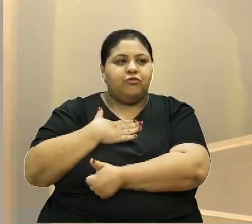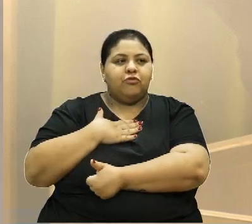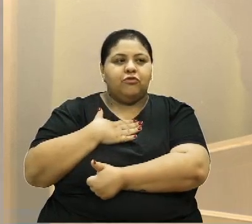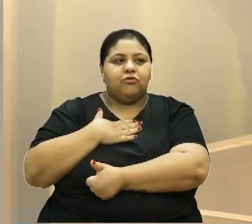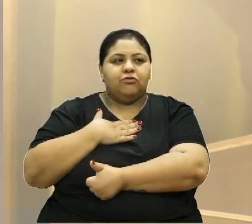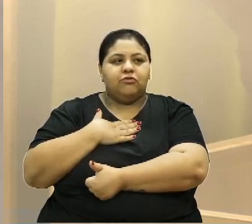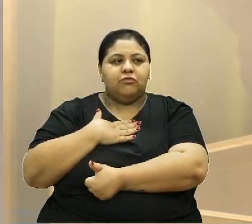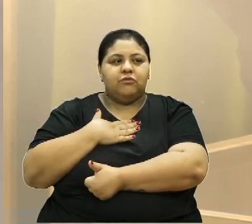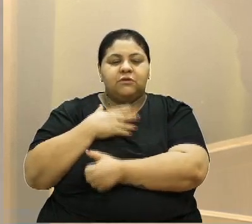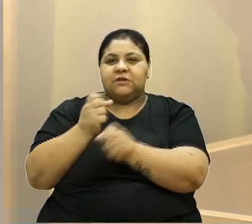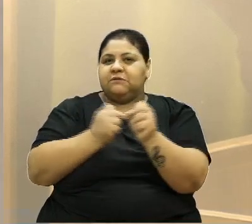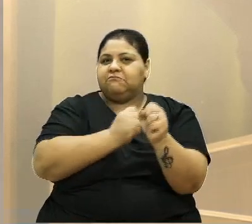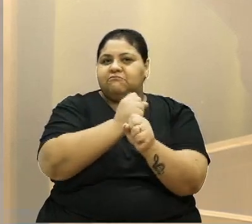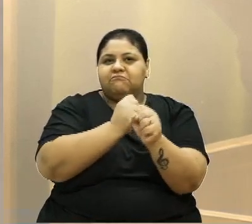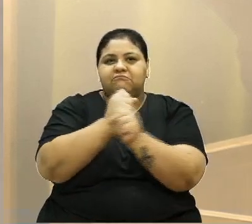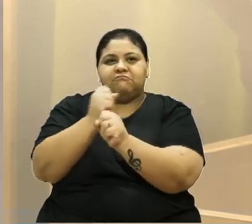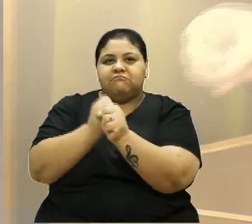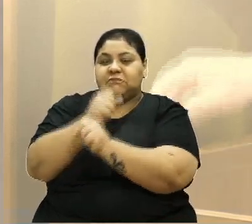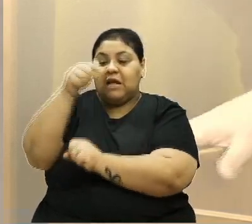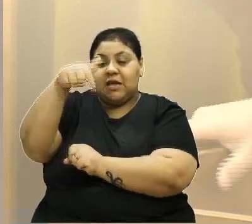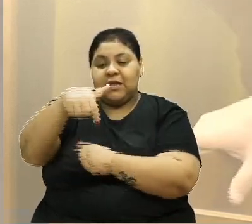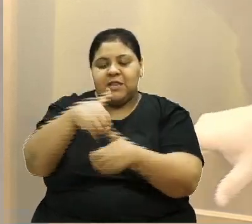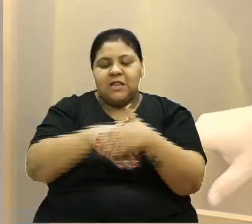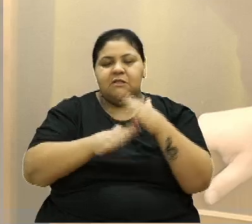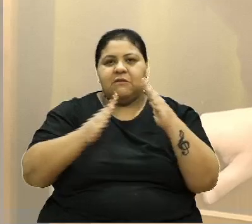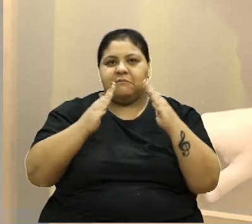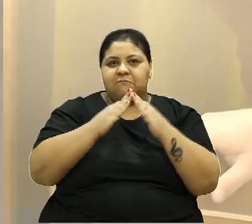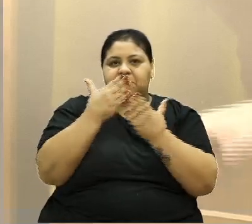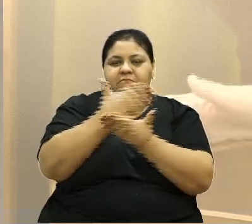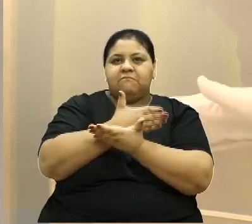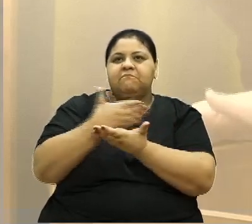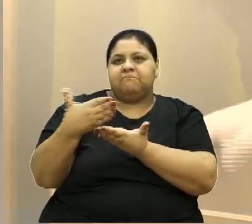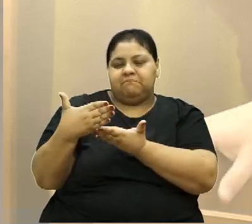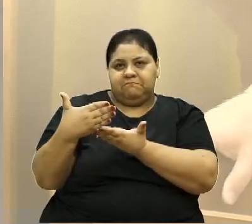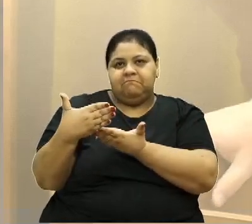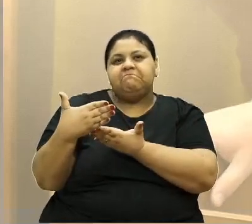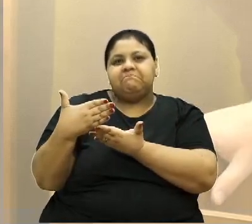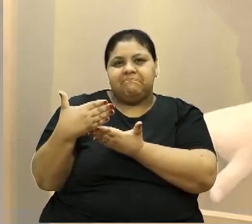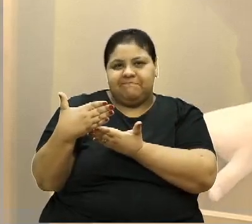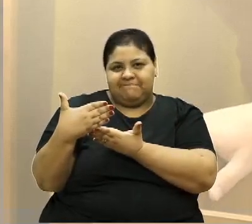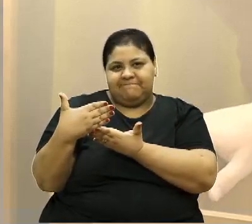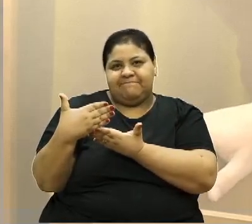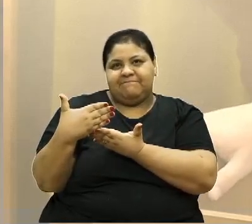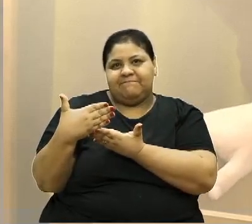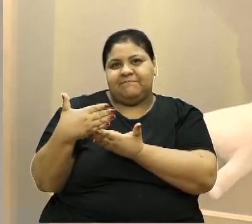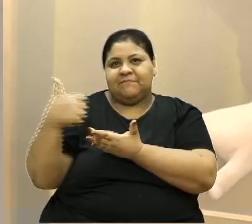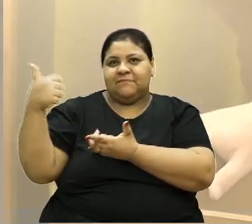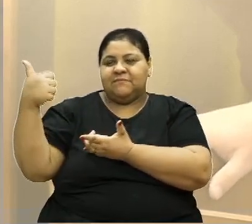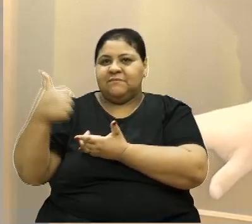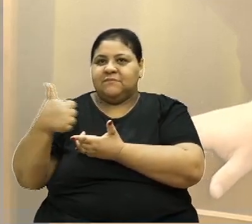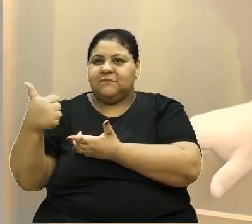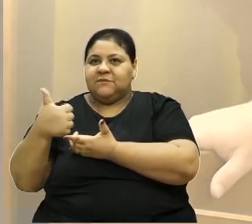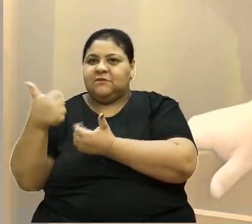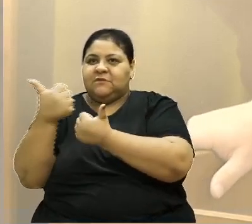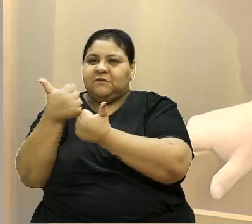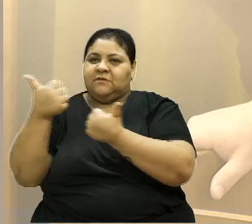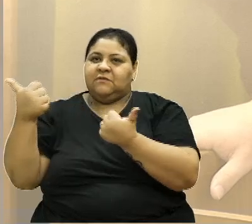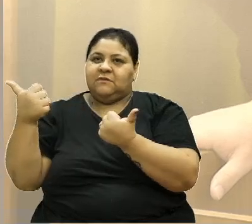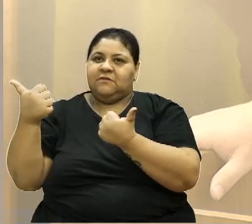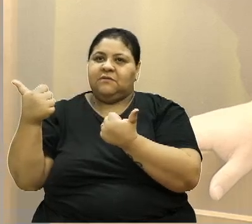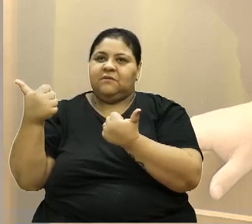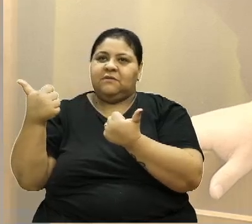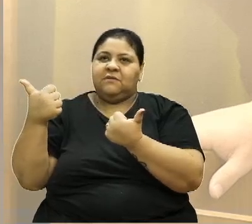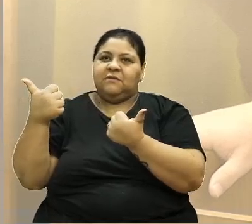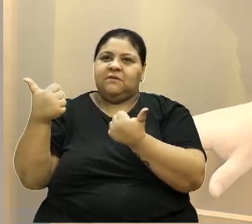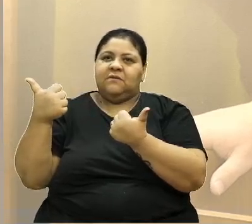nesses anos todos aqui dentro da casa, começando pela primeira dupla de assessores que eu tive, que foi o Inácio